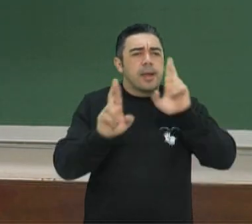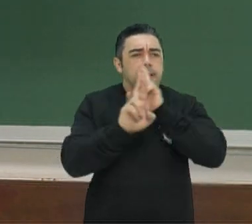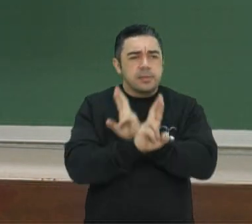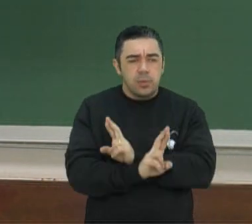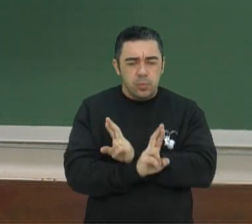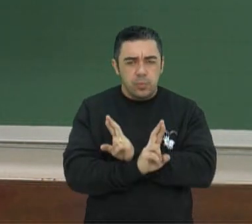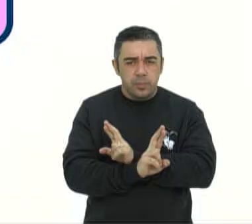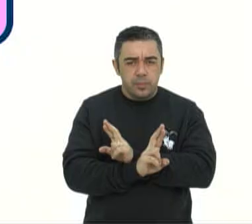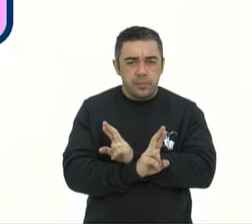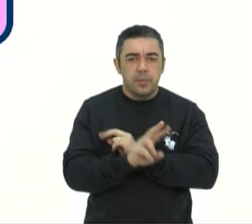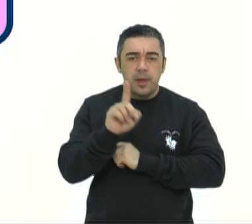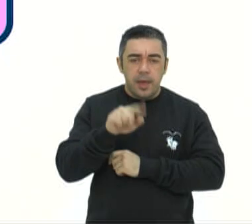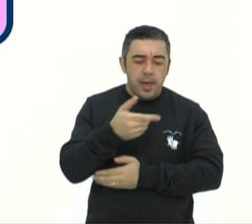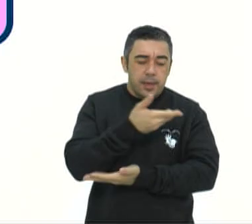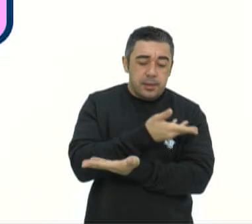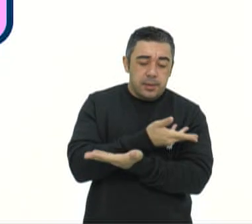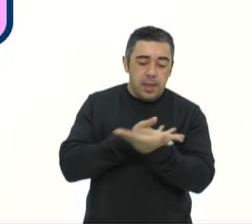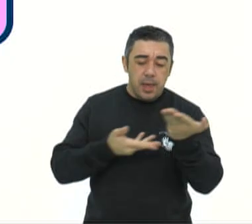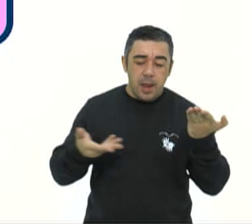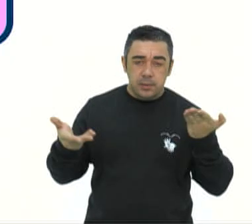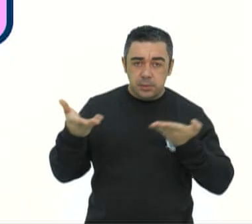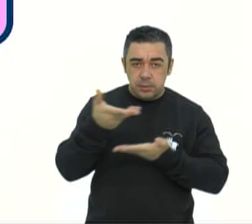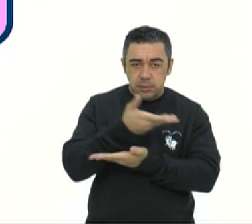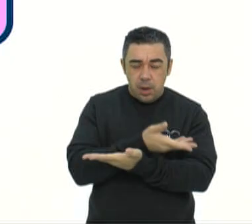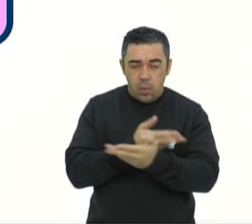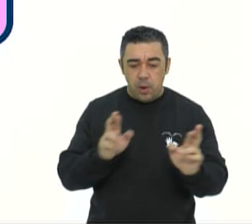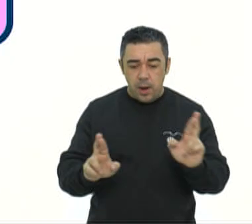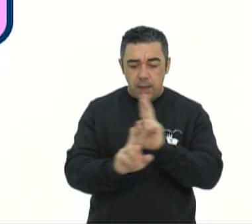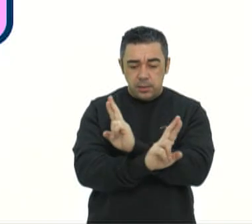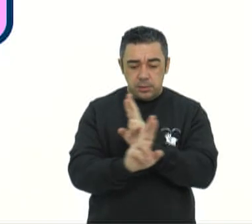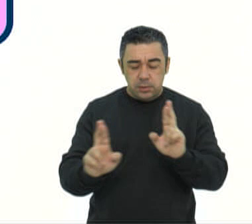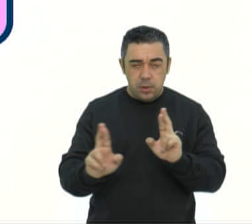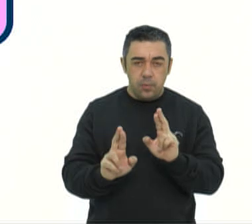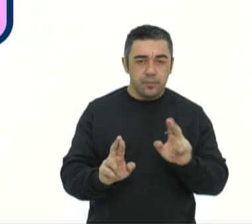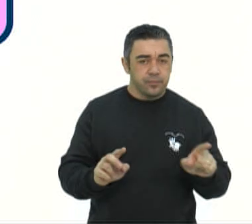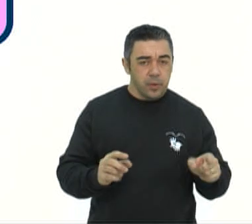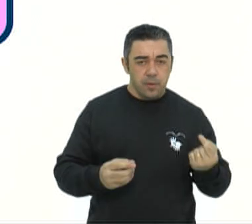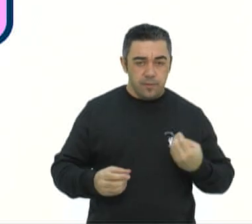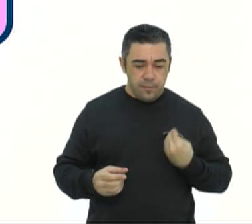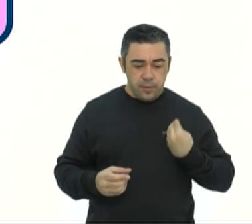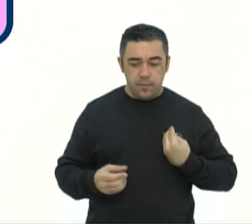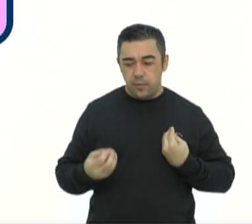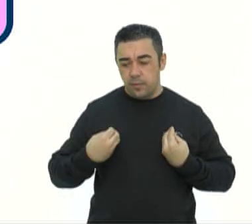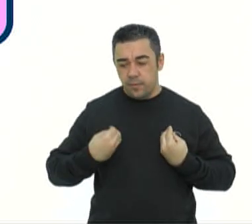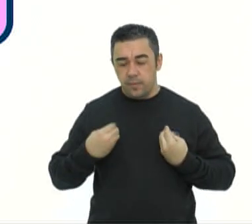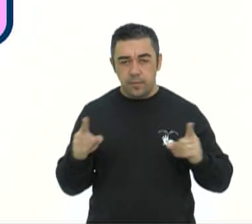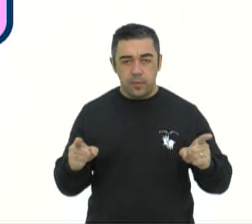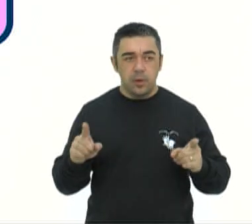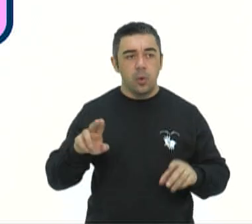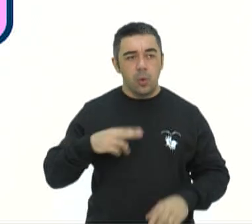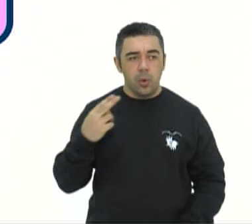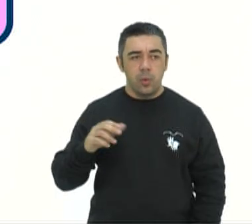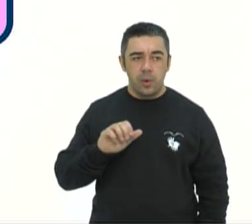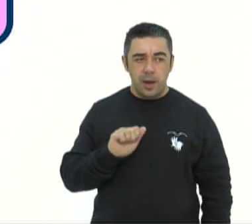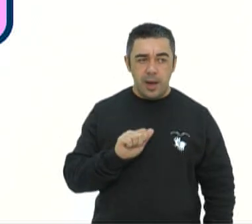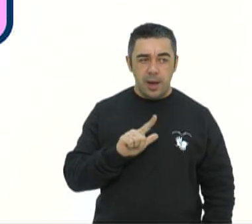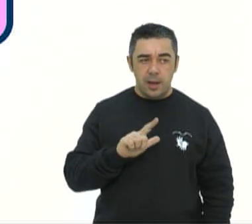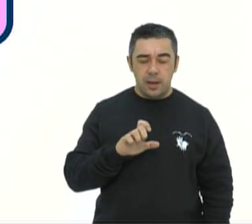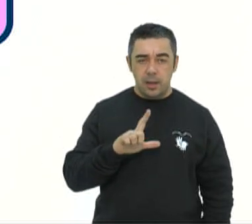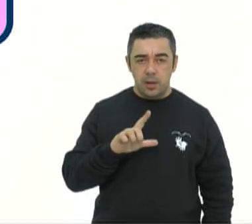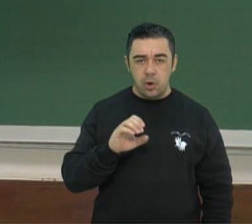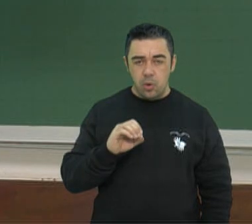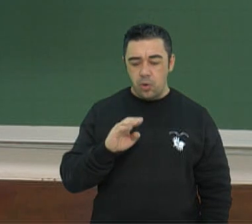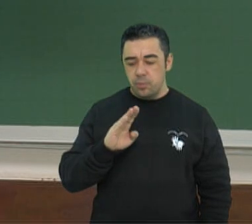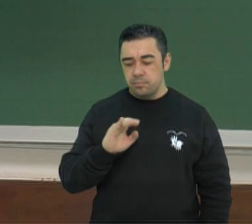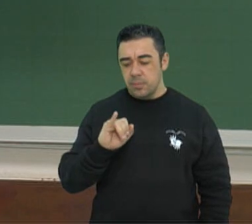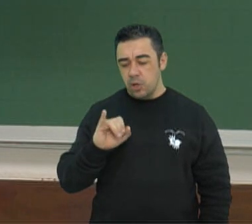saber. Ó. São interações que acontecem entre seres vivos, que também pode ser chamado de alelobiose. Tá? Então,